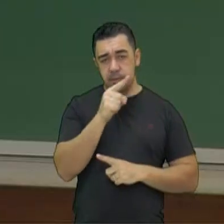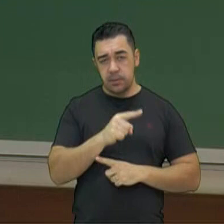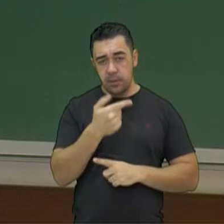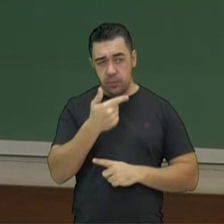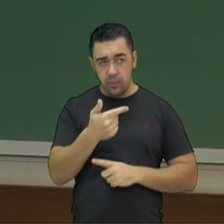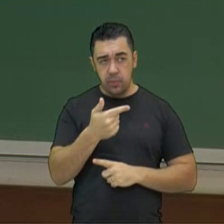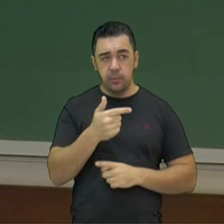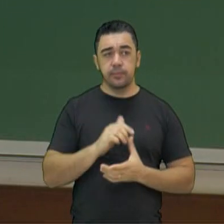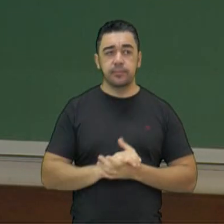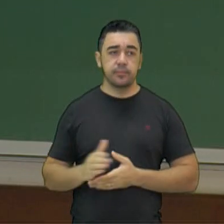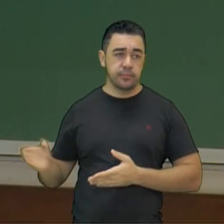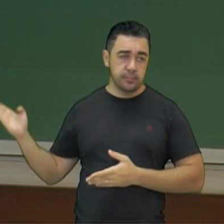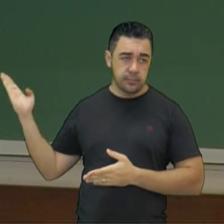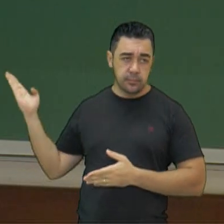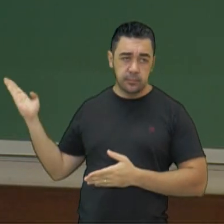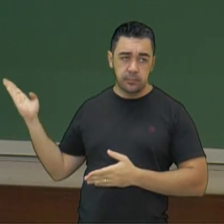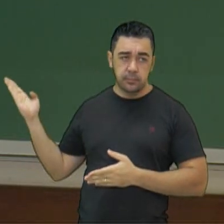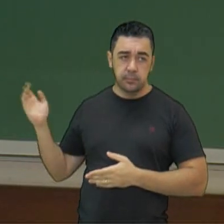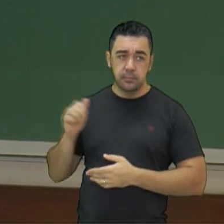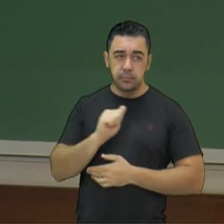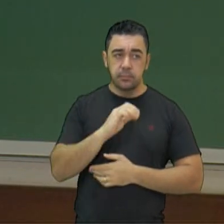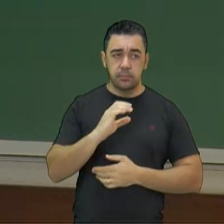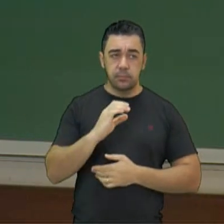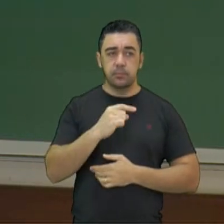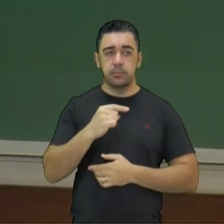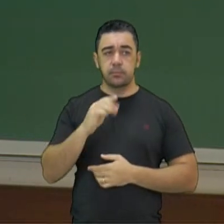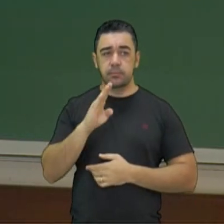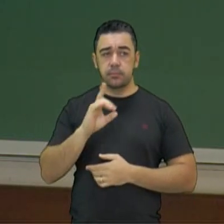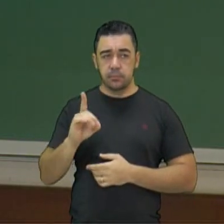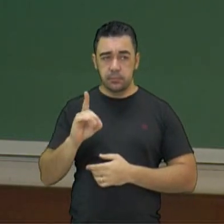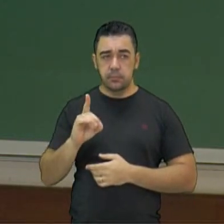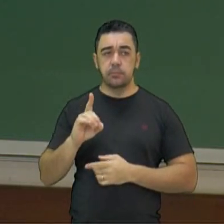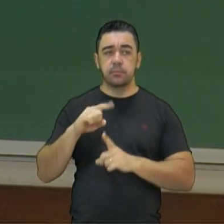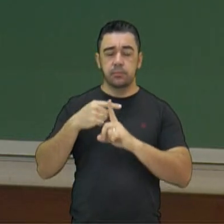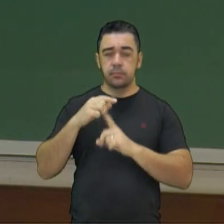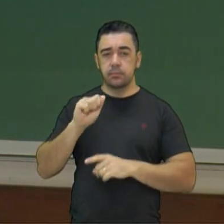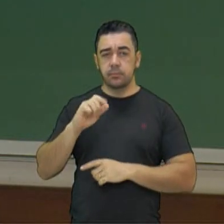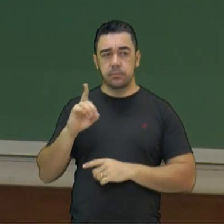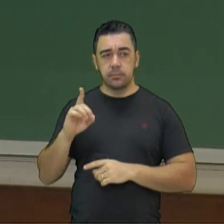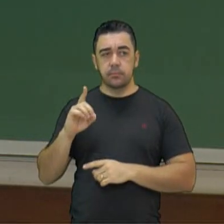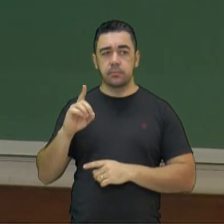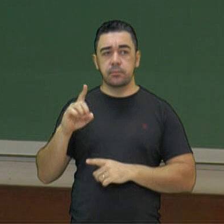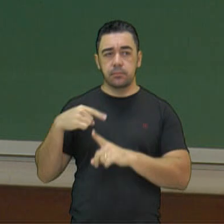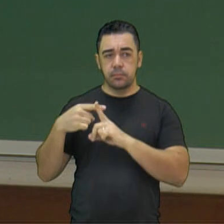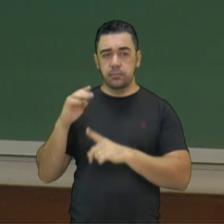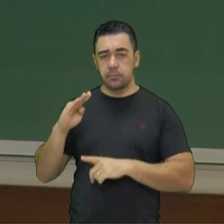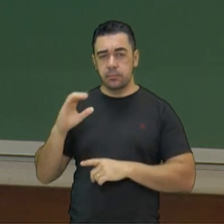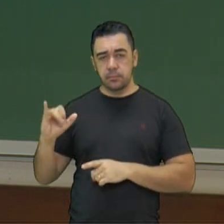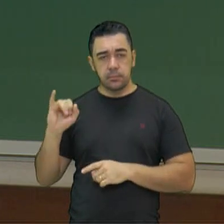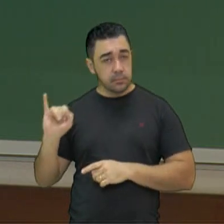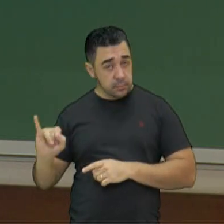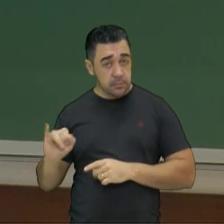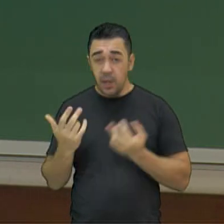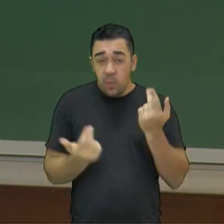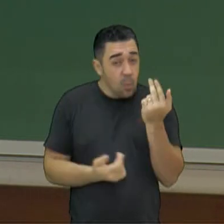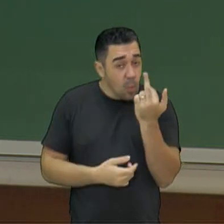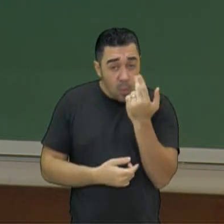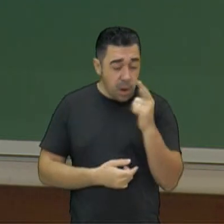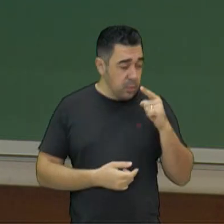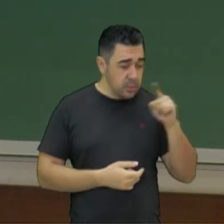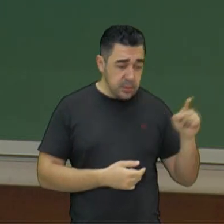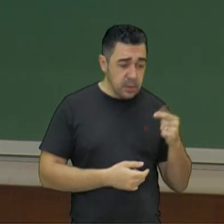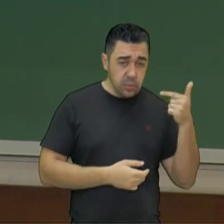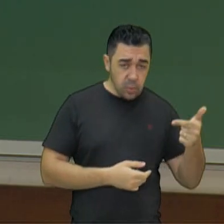é AC menos BD mais AD mais BC I, que é exatamente igual a Z2